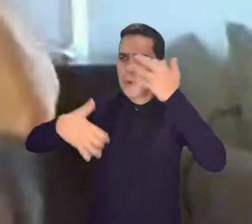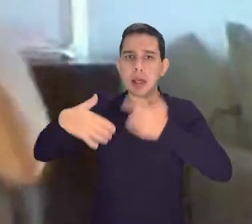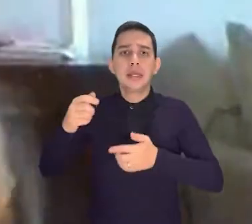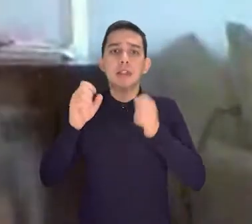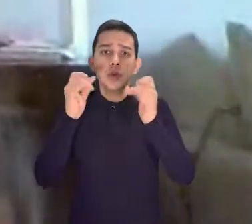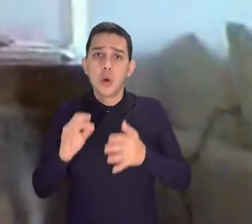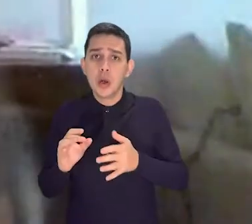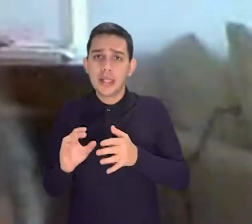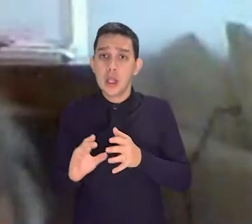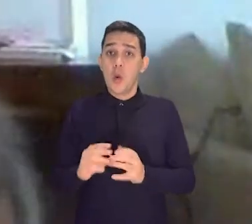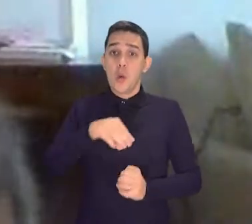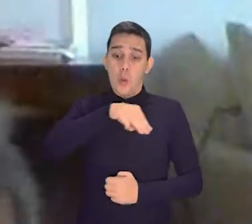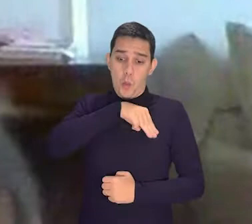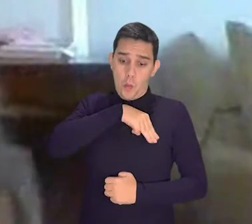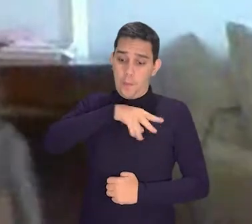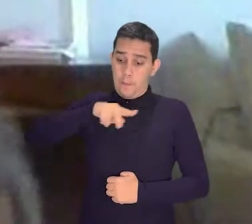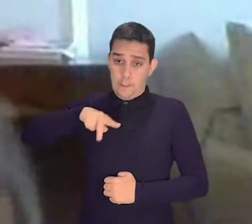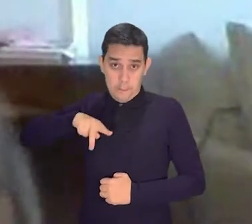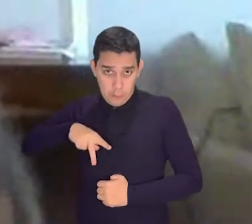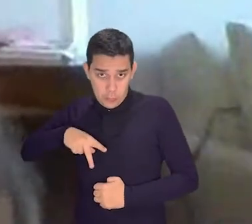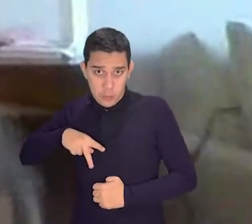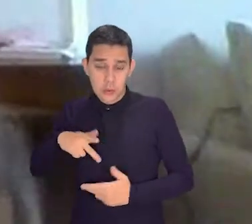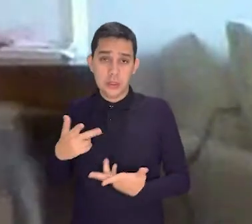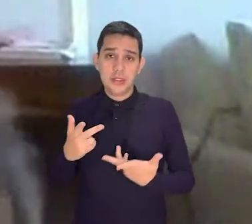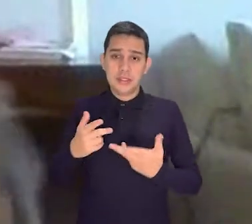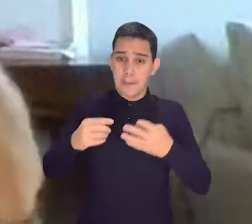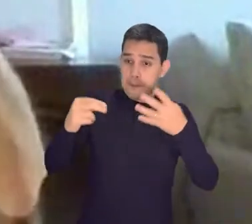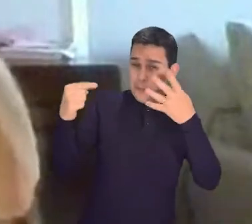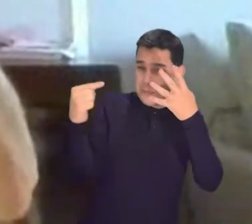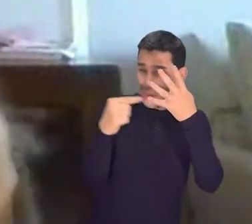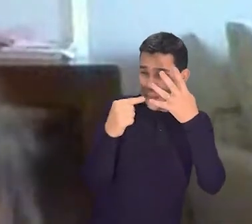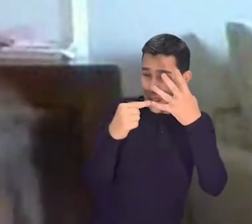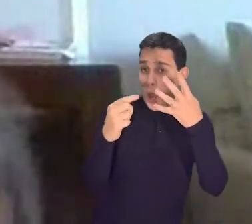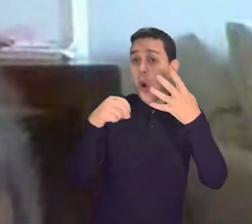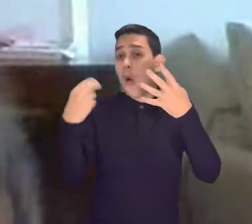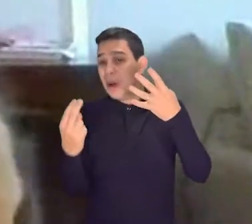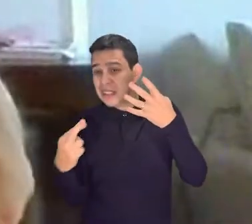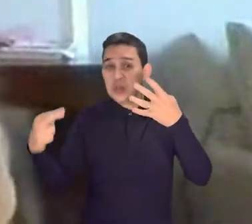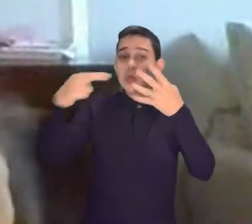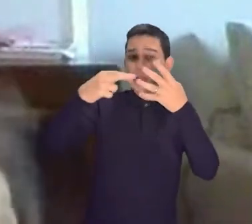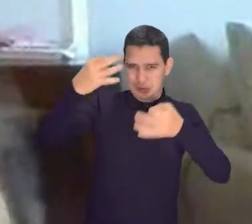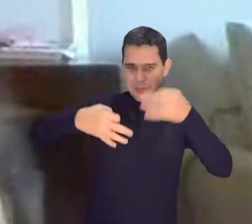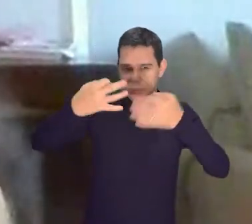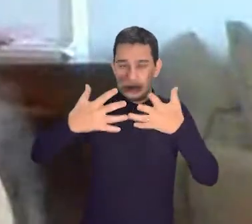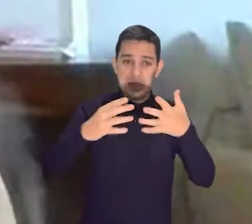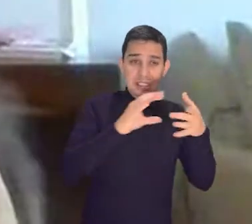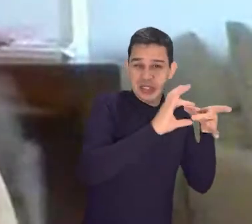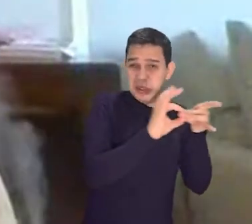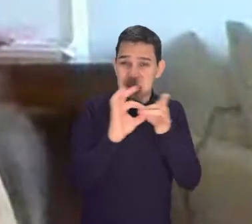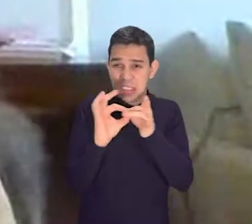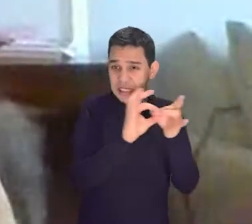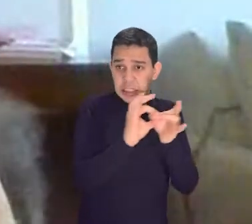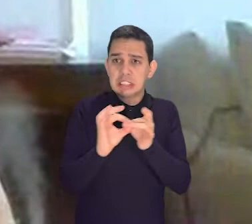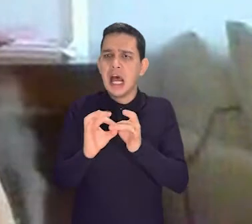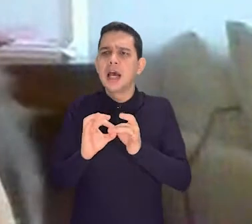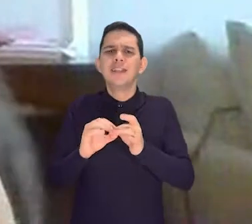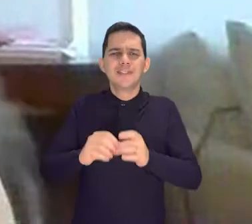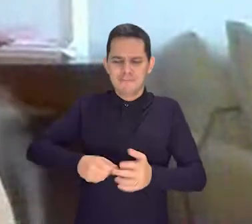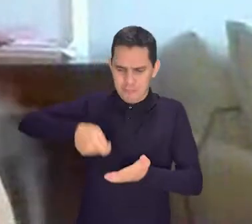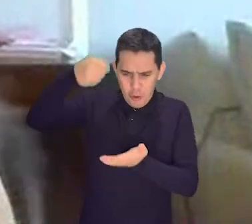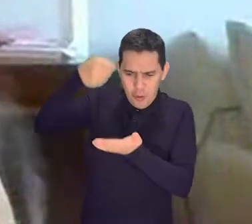há um alinhamento no Ministério Público, seja na primeira instância, seja na segunda instância, no sentido de que